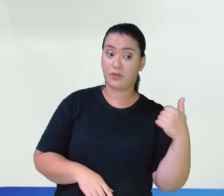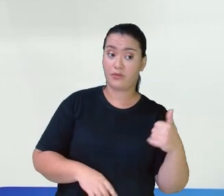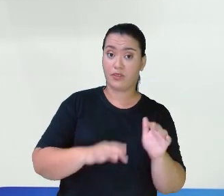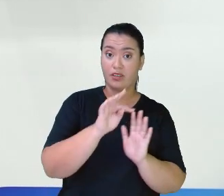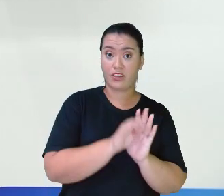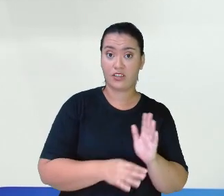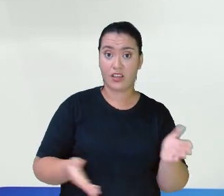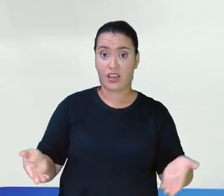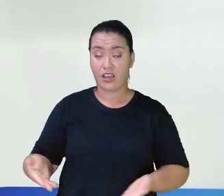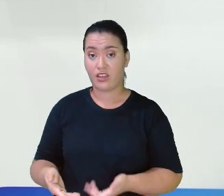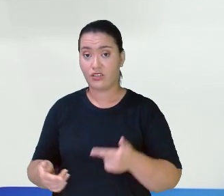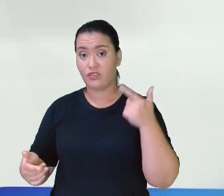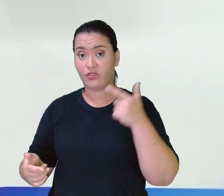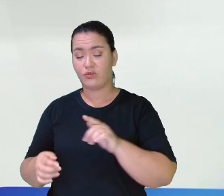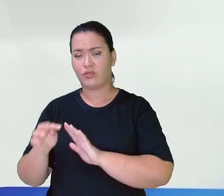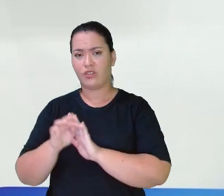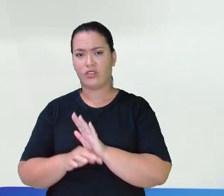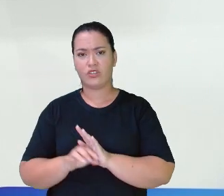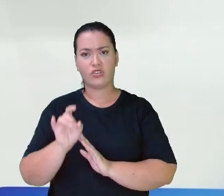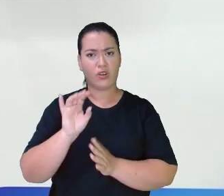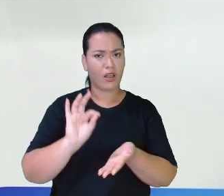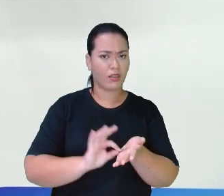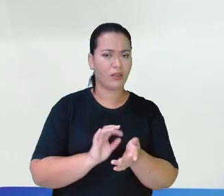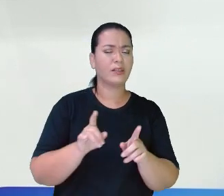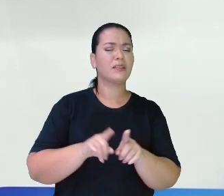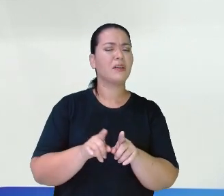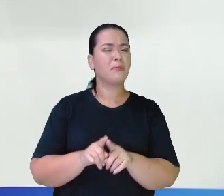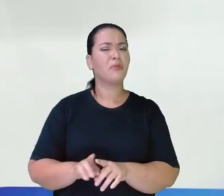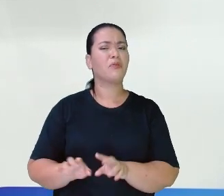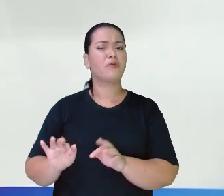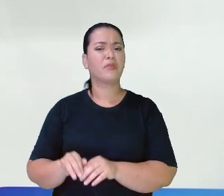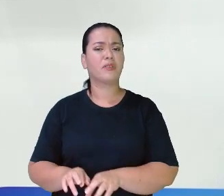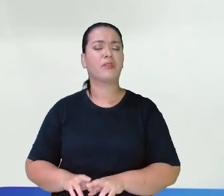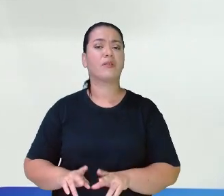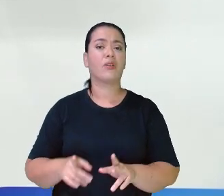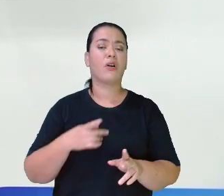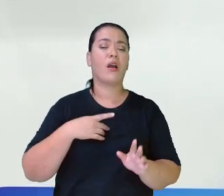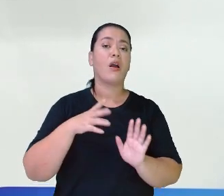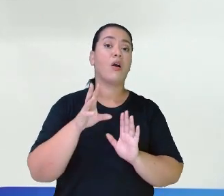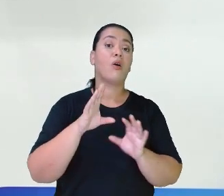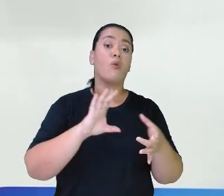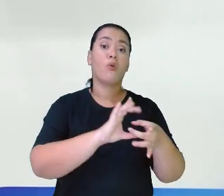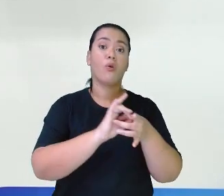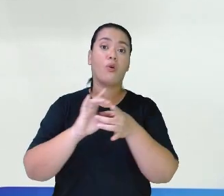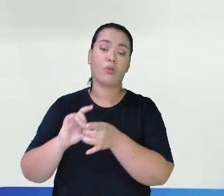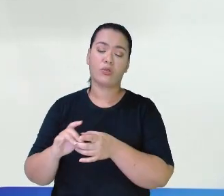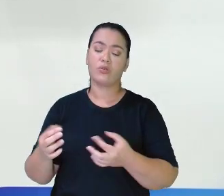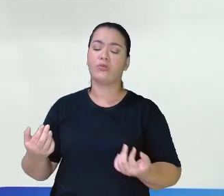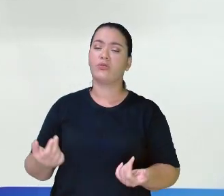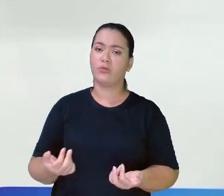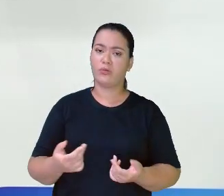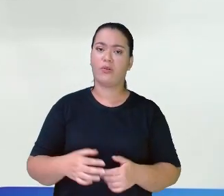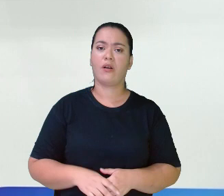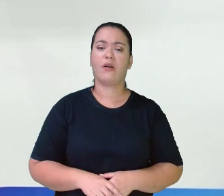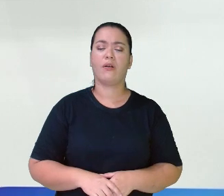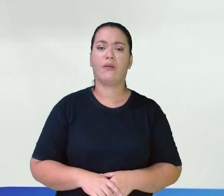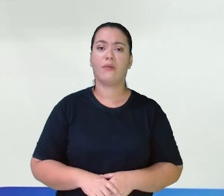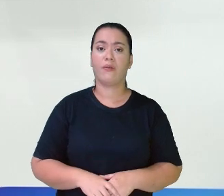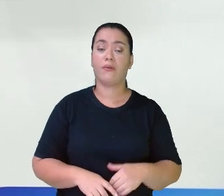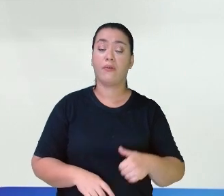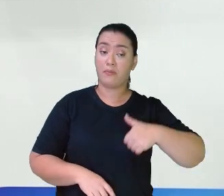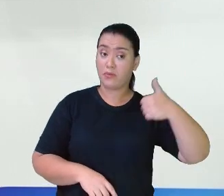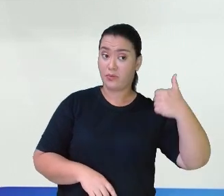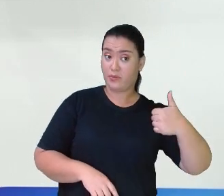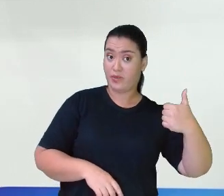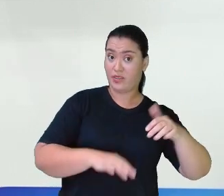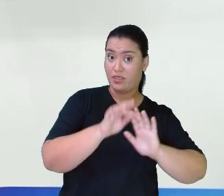para o segundo? Não é só o autor. O final também, não é? O contexto é o mesmo, elas mandam ela se virar. No primeiro